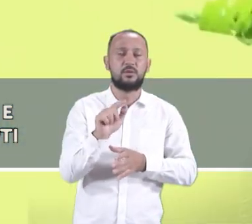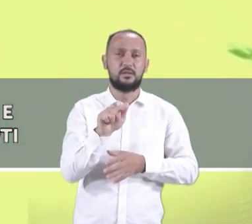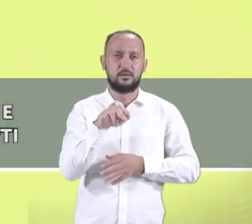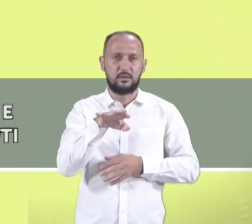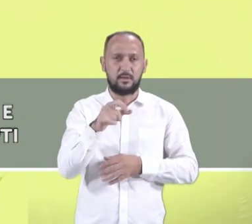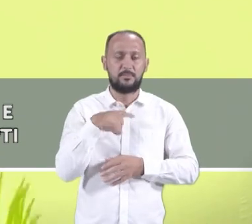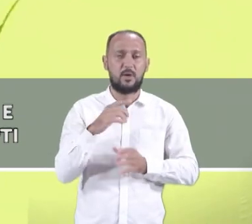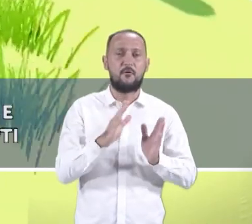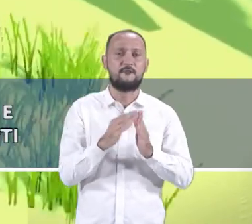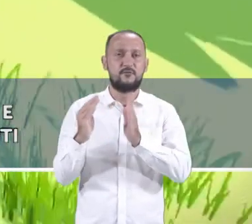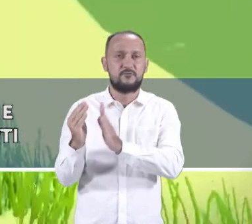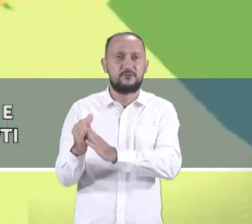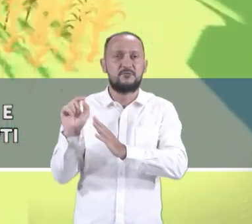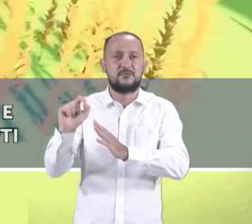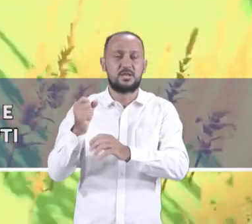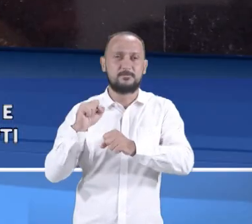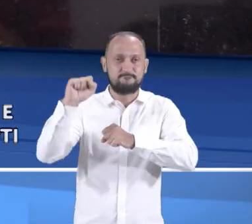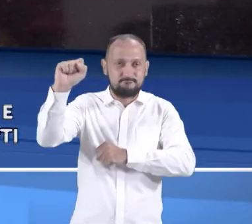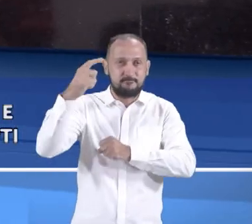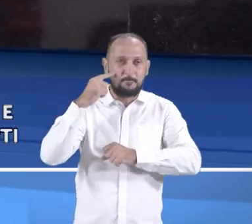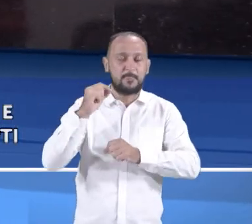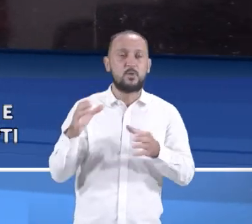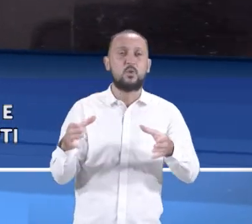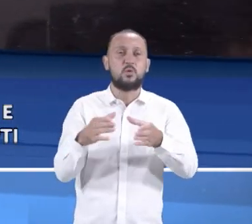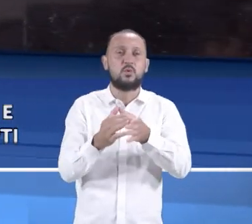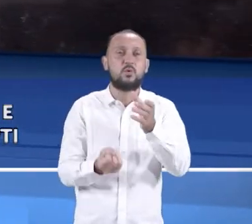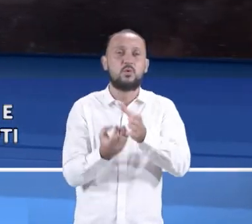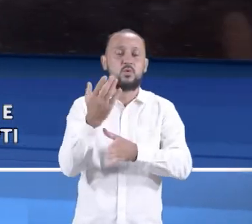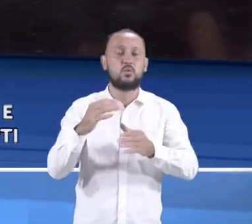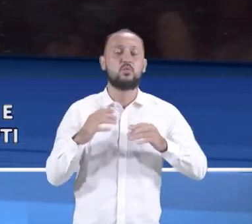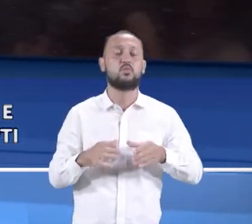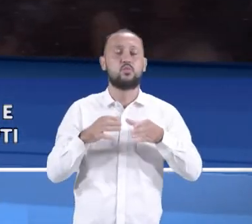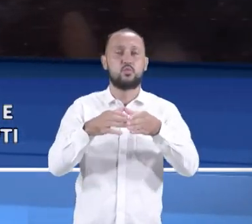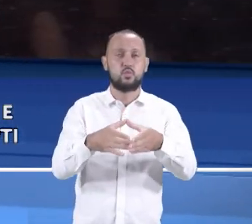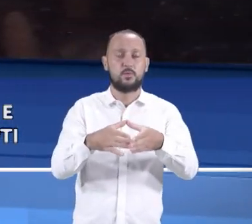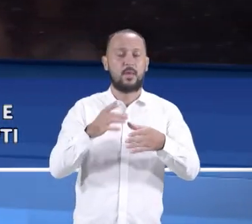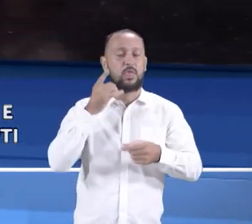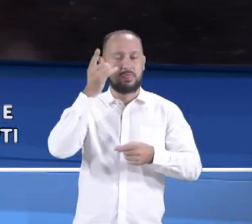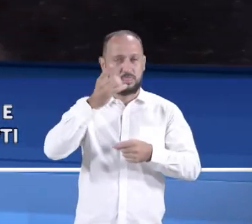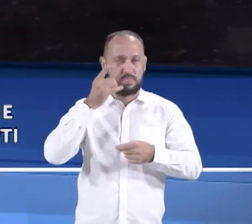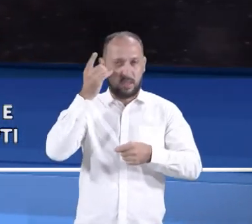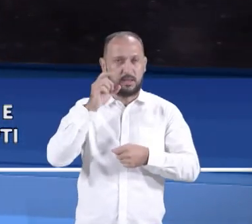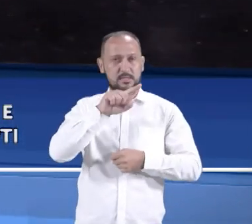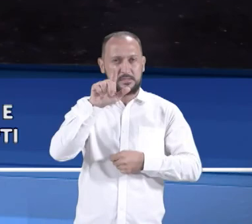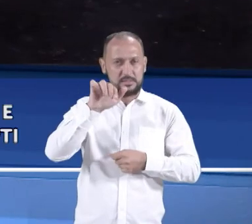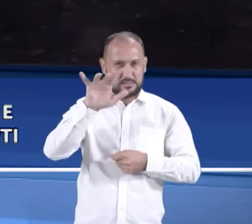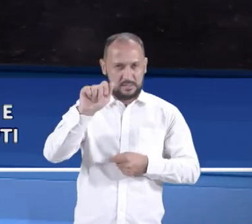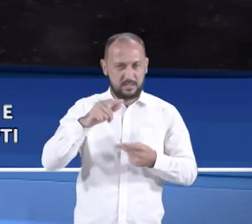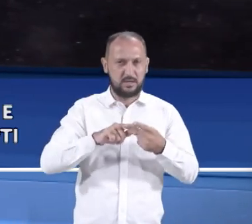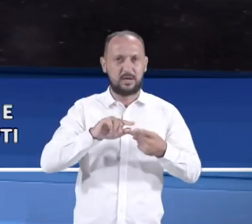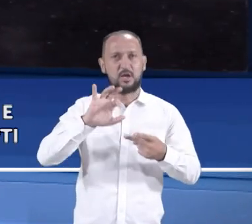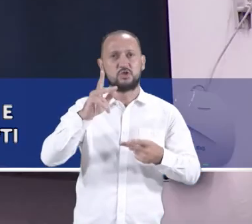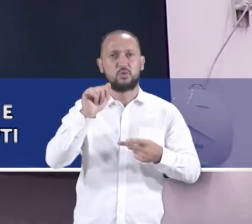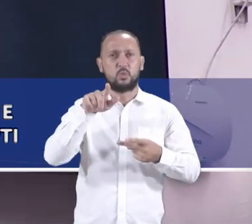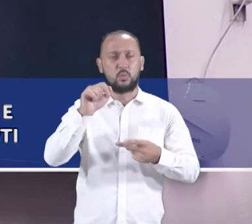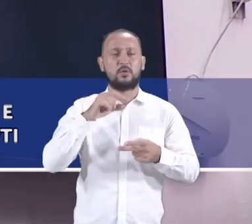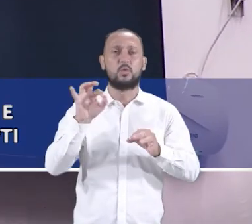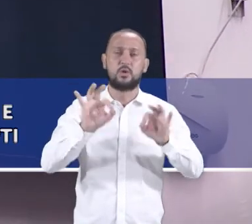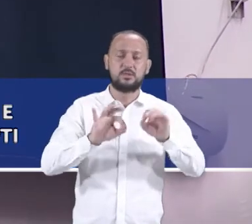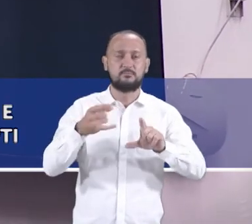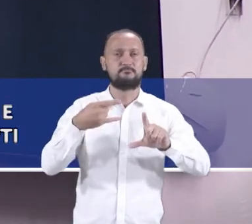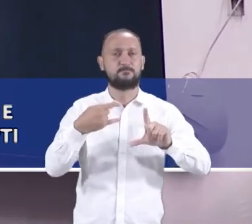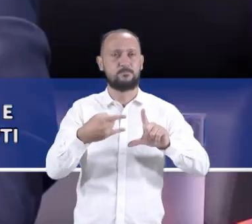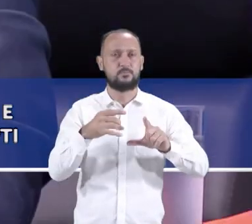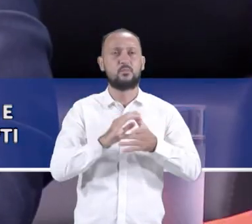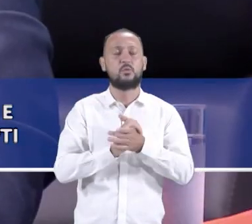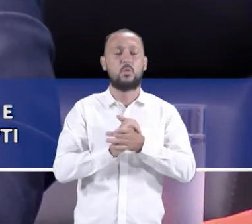em português quer dizer vizinho herói, foi lançado pela Frente Parlamentar de Enfrentamento à Dengue, Chikungunya e Zika, por meio de uma